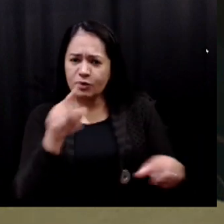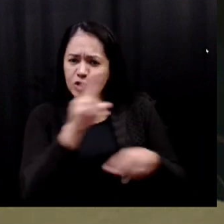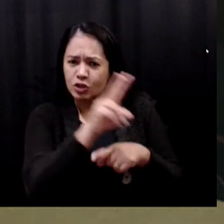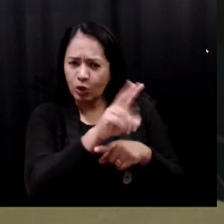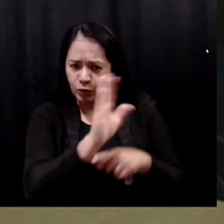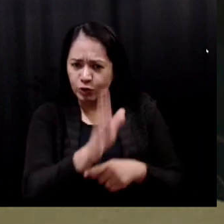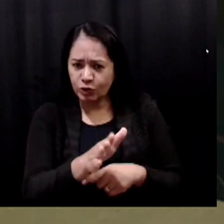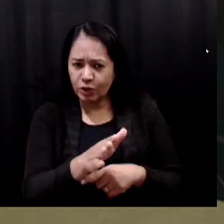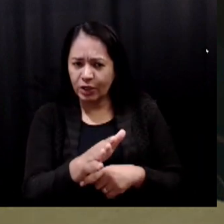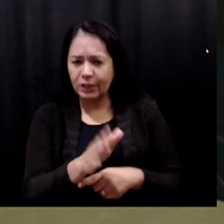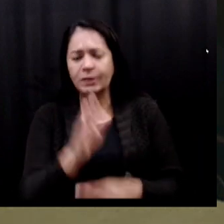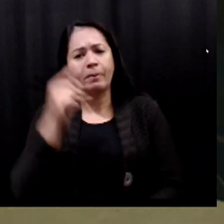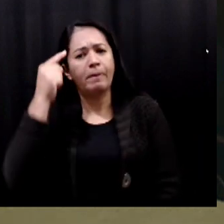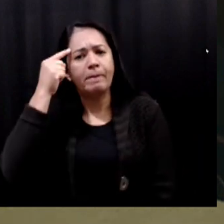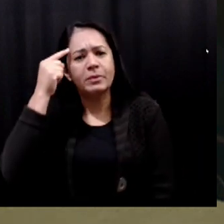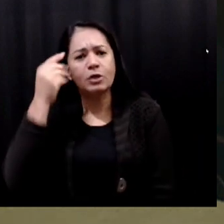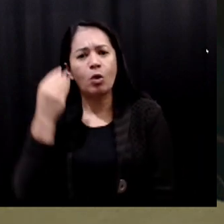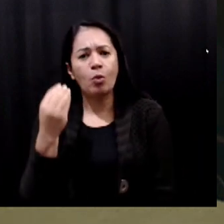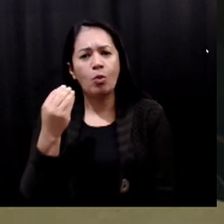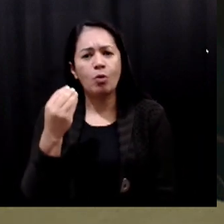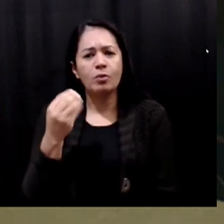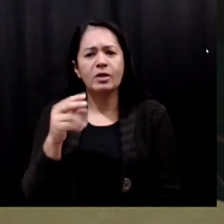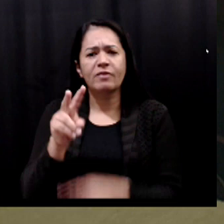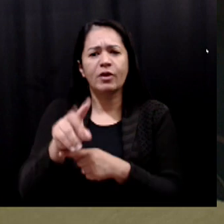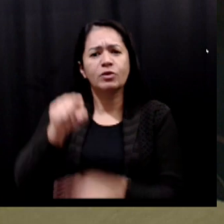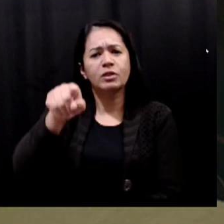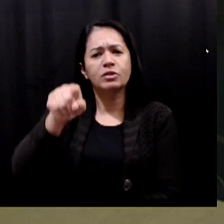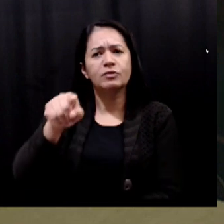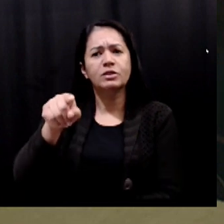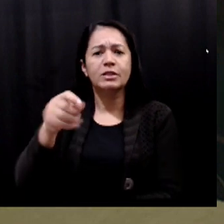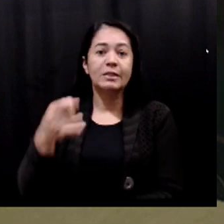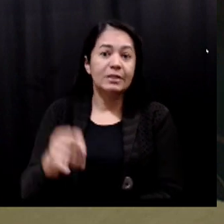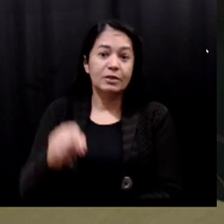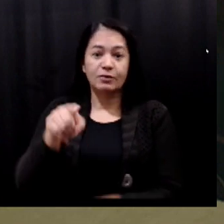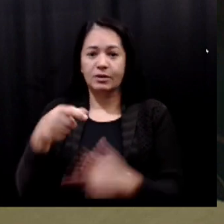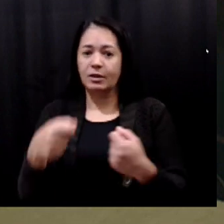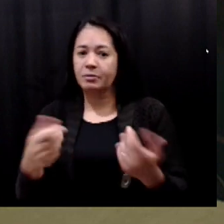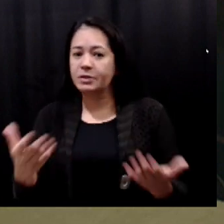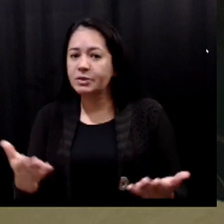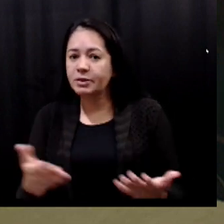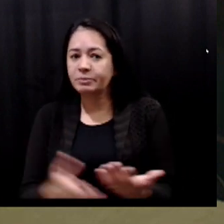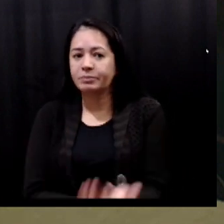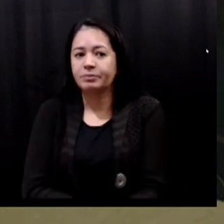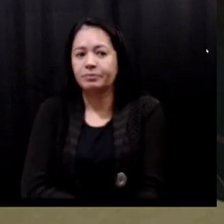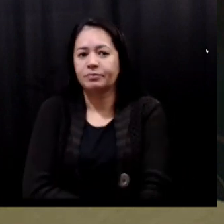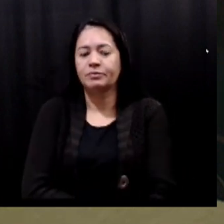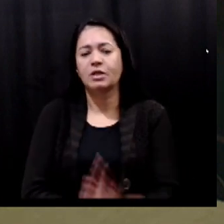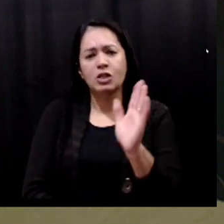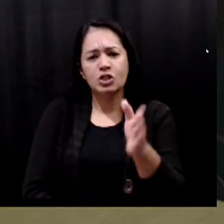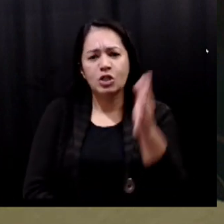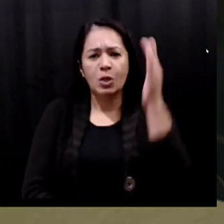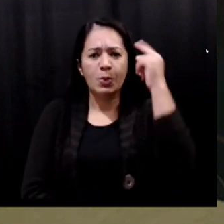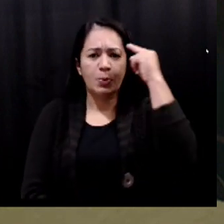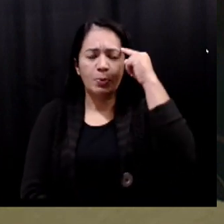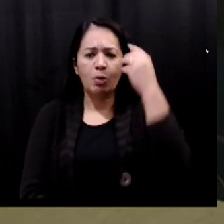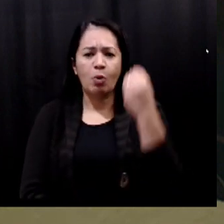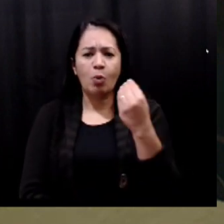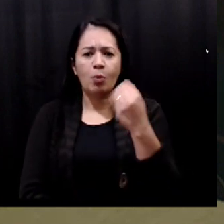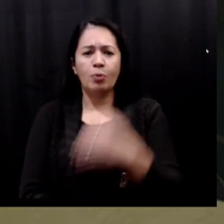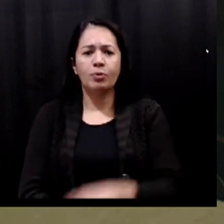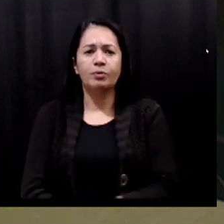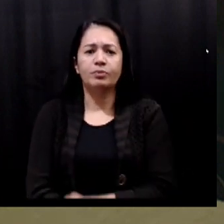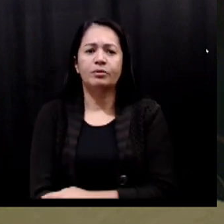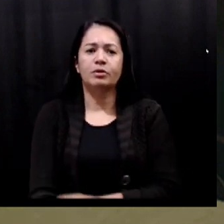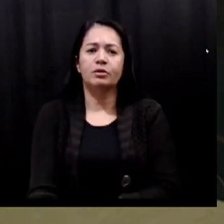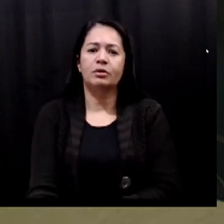pensar quem vai cuidar de você caso você necessite de cuidados? Já parou para pensar como é a vida, a rotina